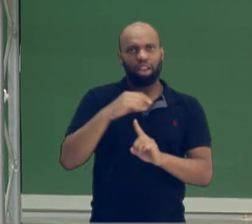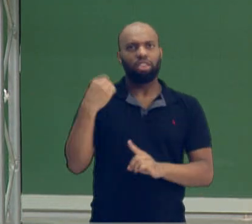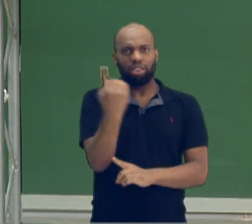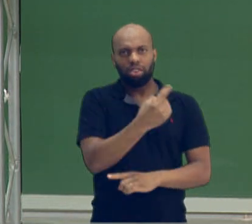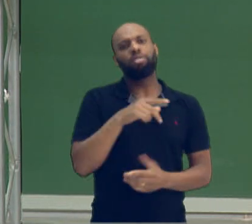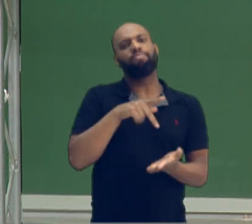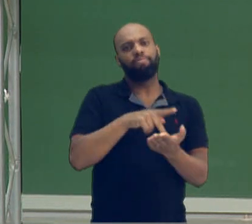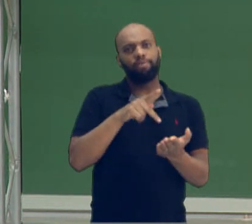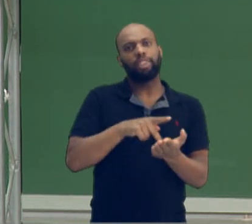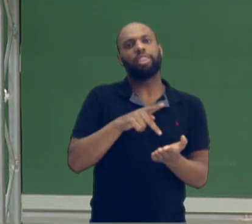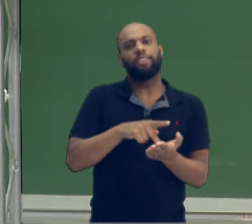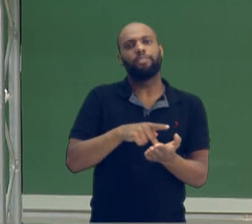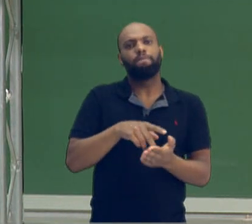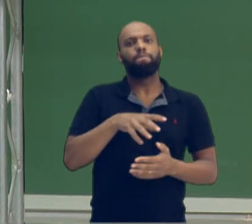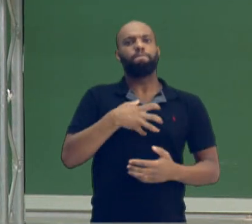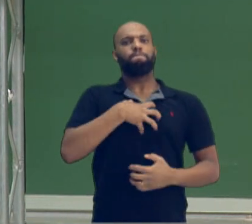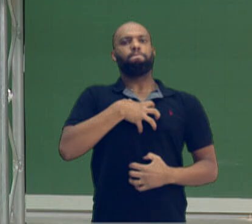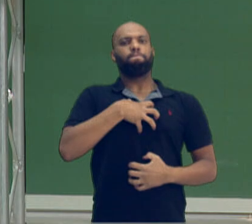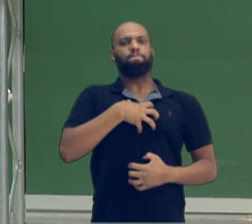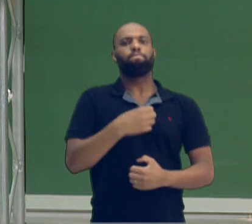é tocado por ela.